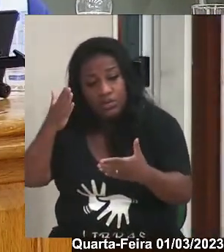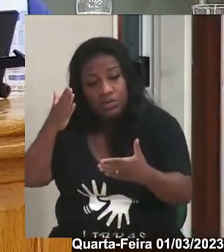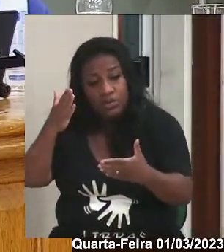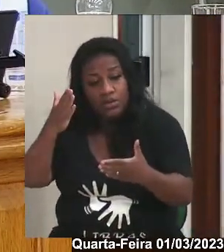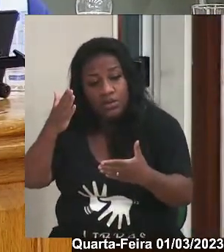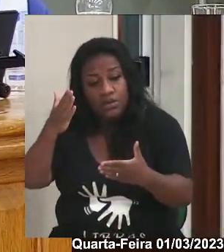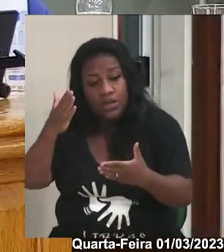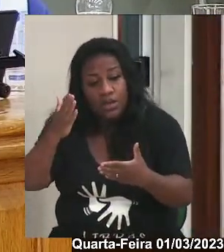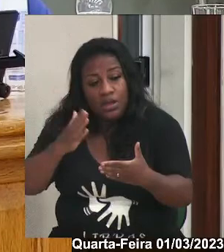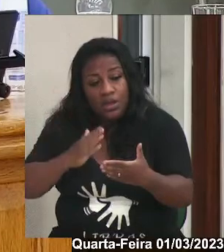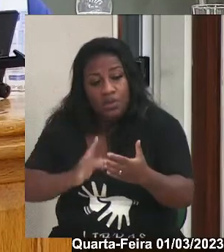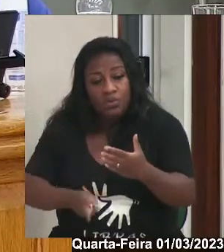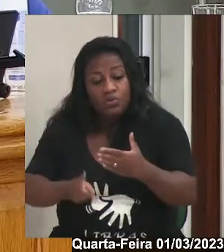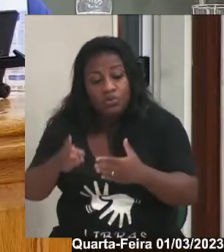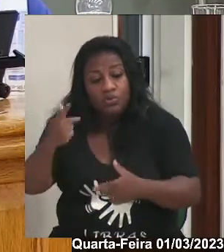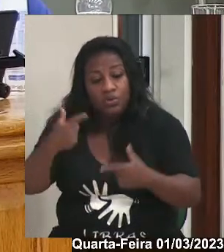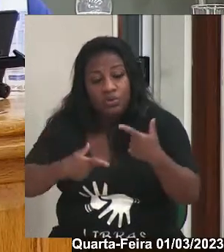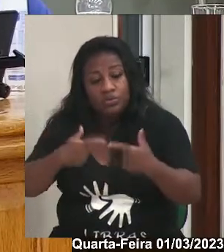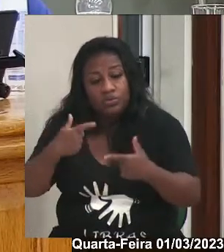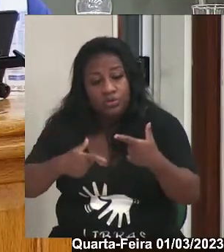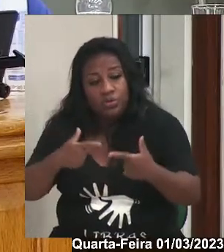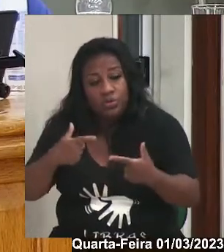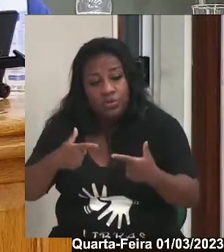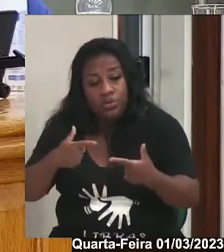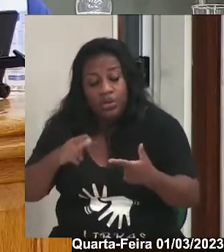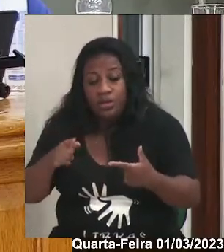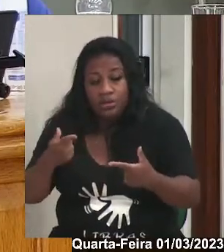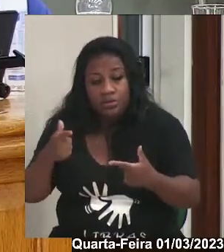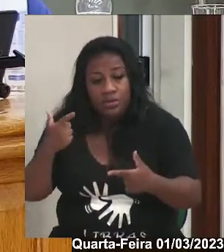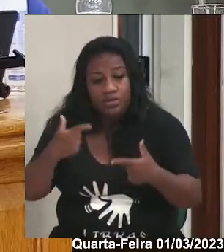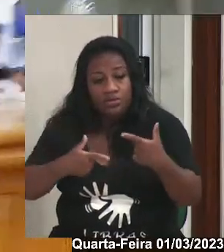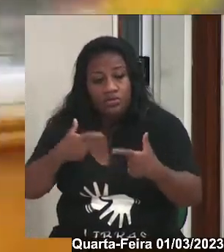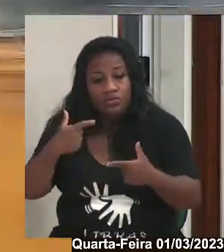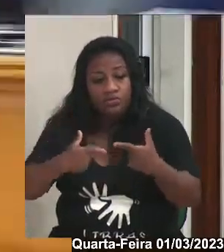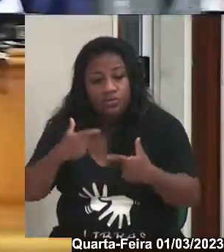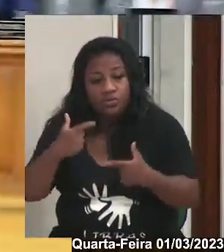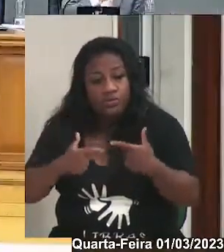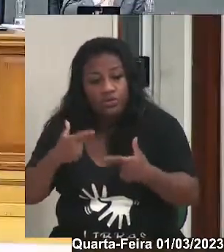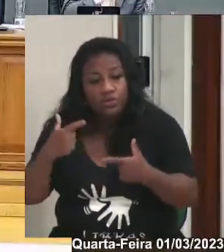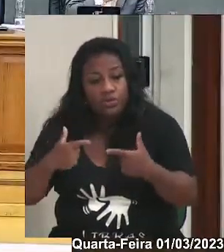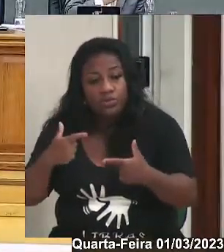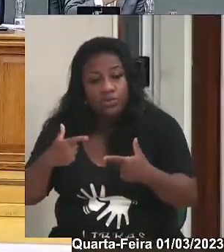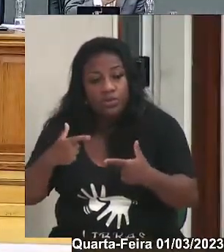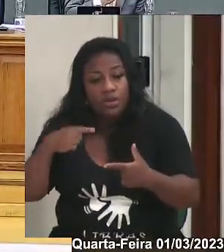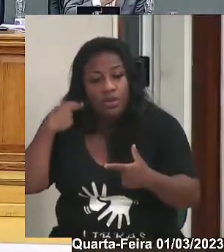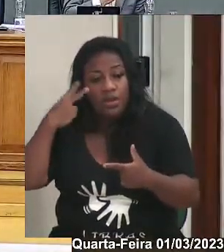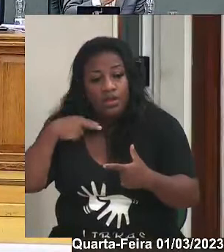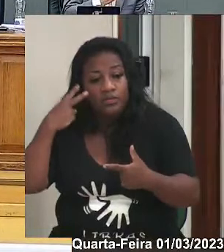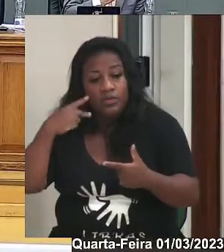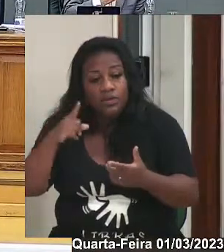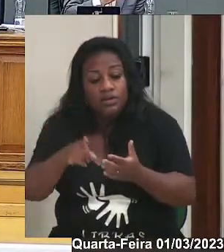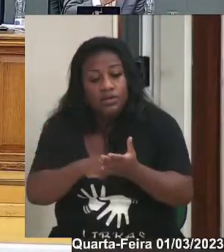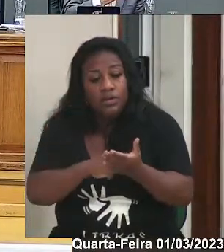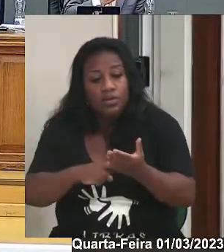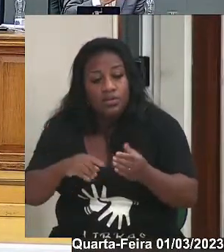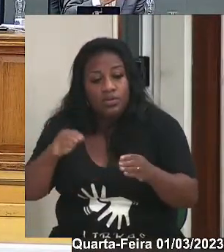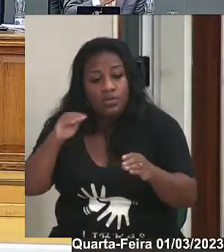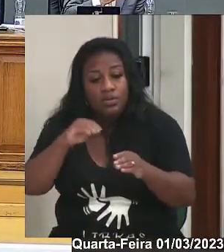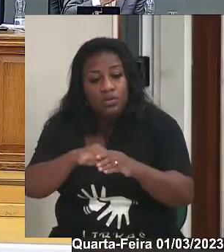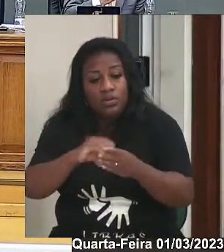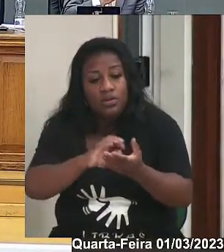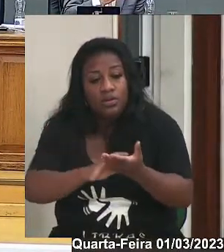O bloco de indicações segue em discussão. Não havendo mais discussão, os vereadores podem votar de